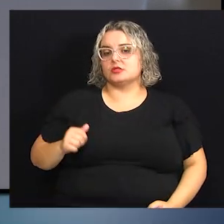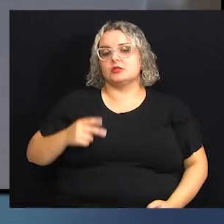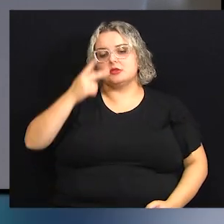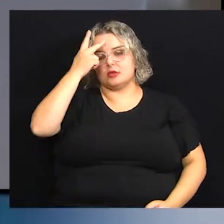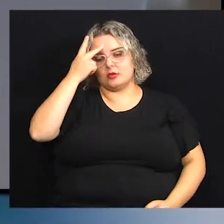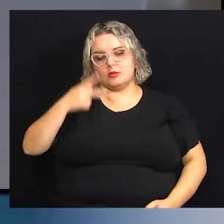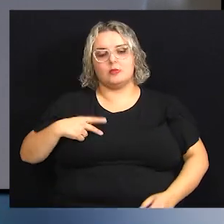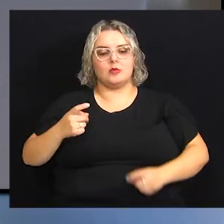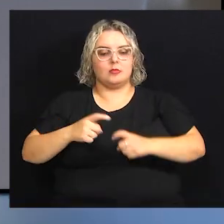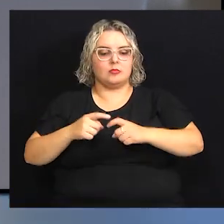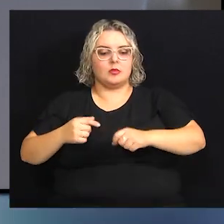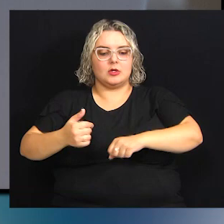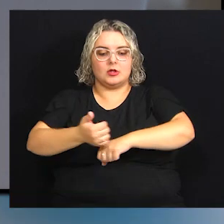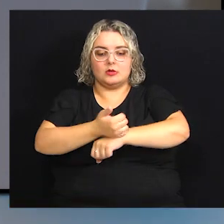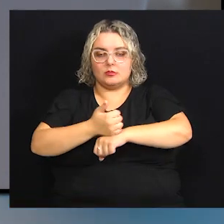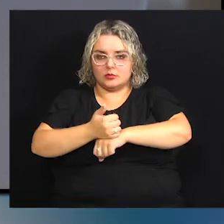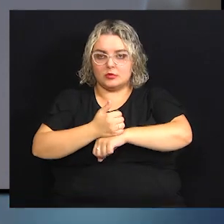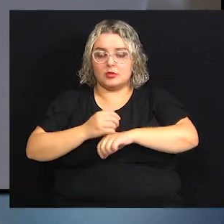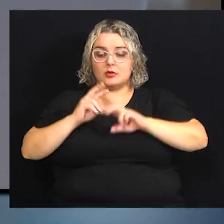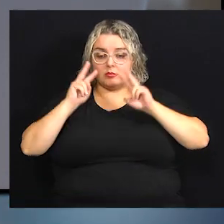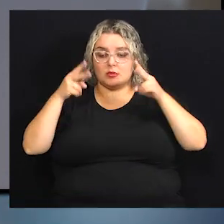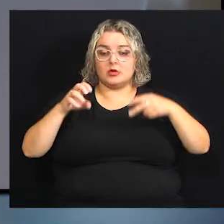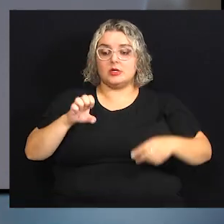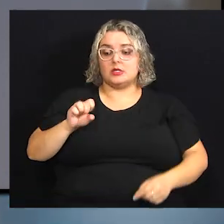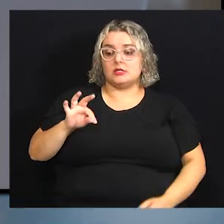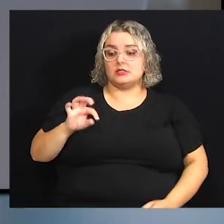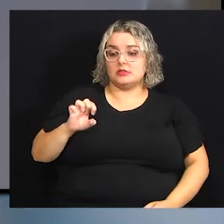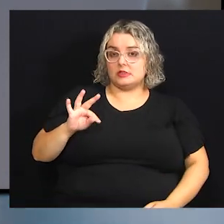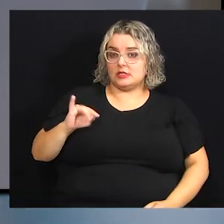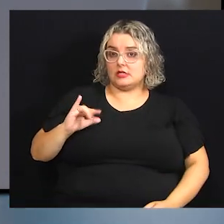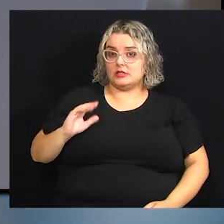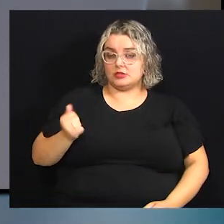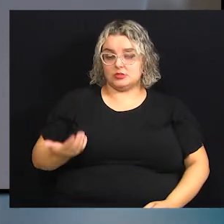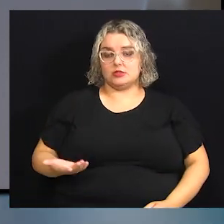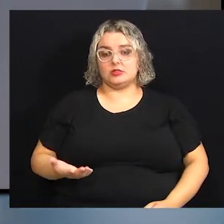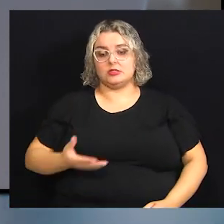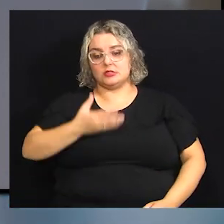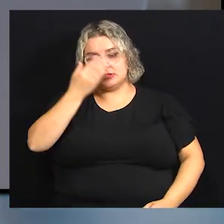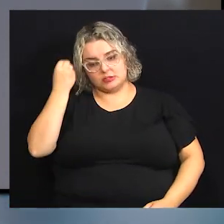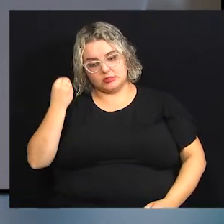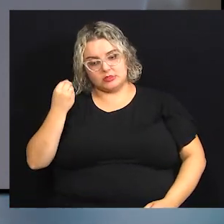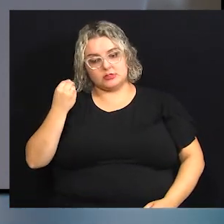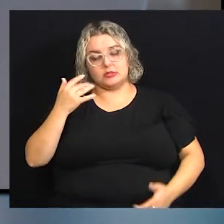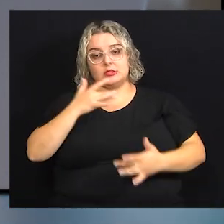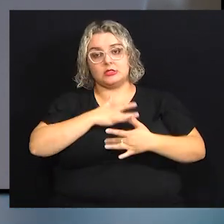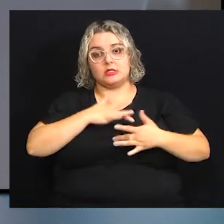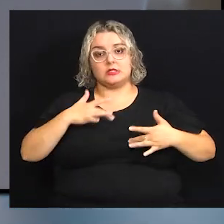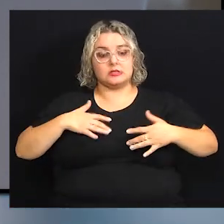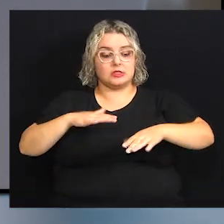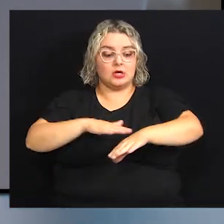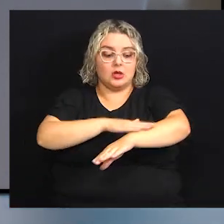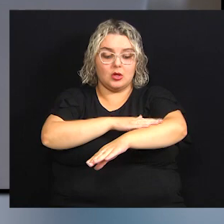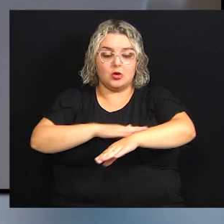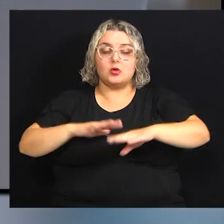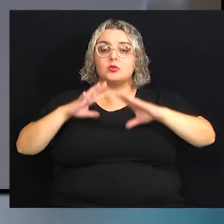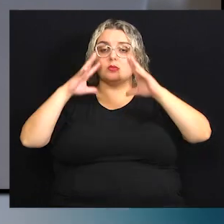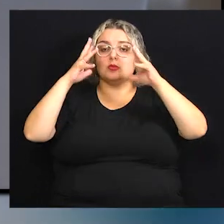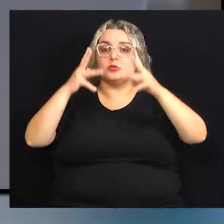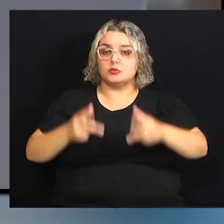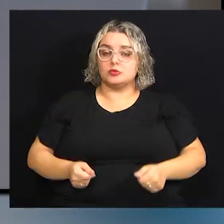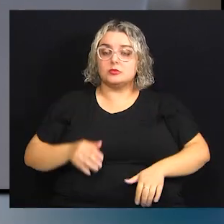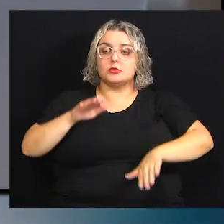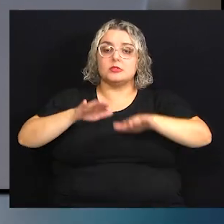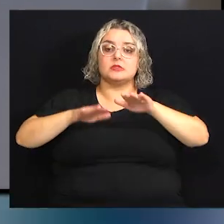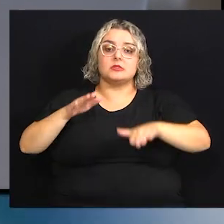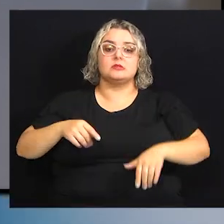dermatologista está tão focado na parte estética que ele esquece de olhar a parte da saúde da pele como um